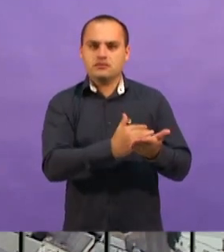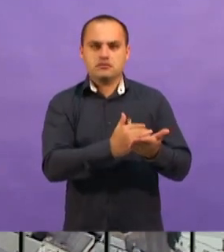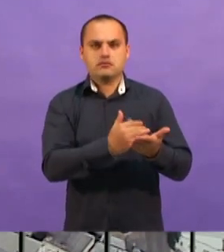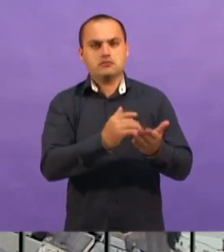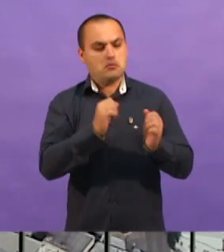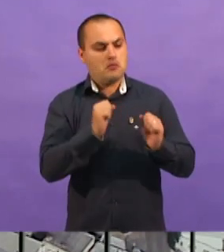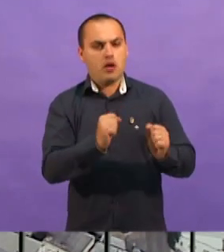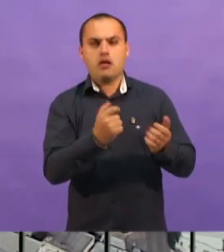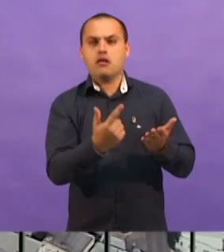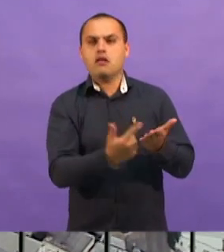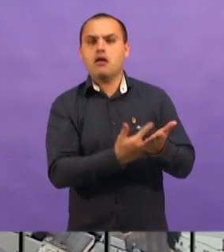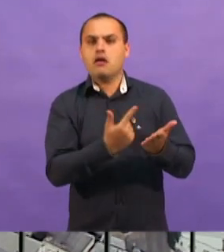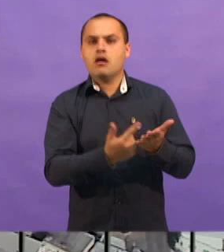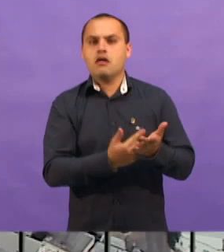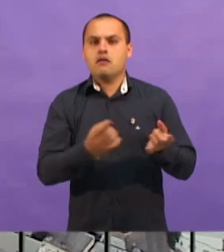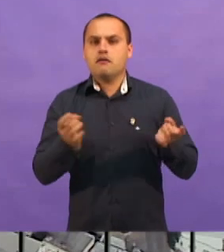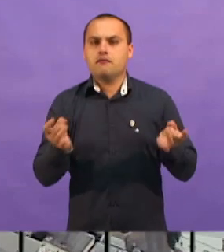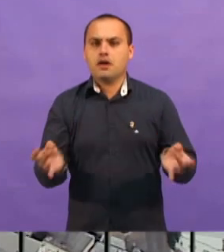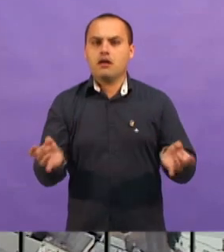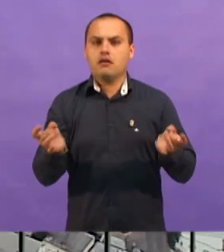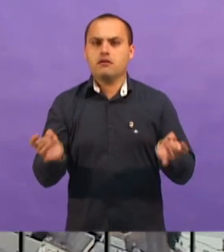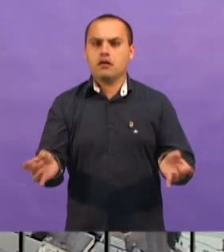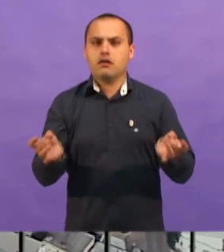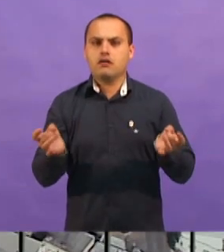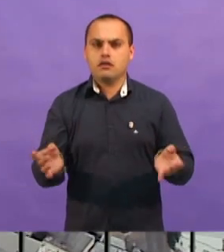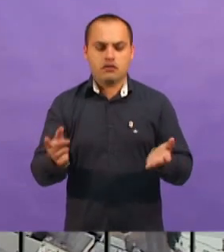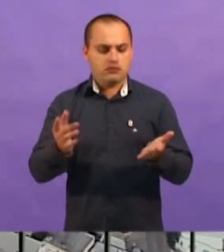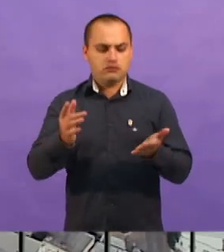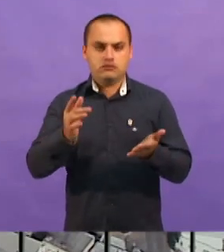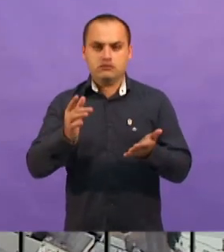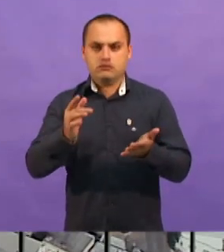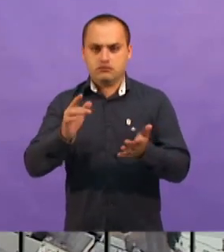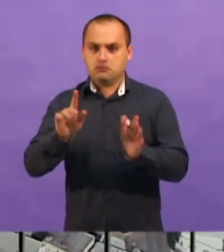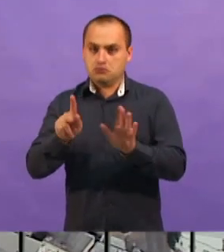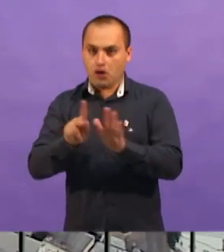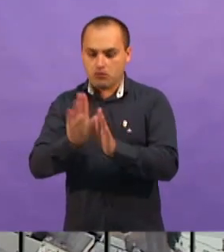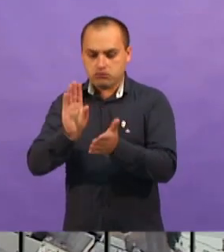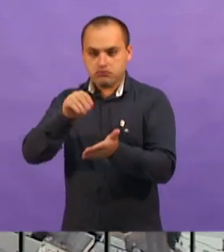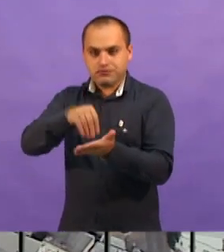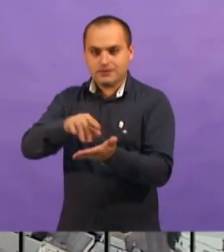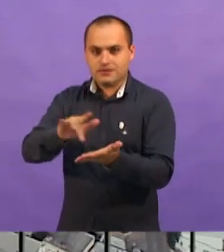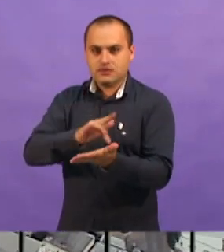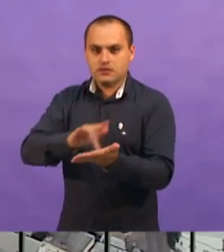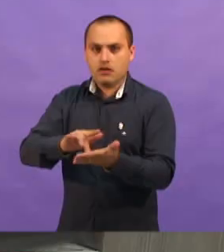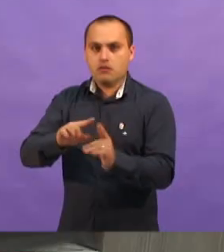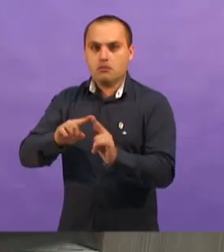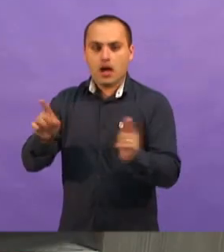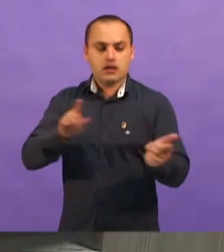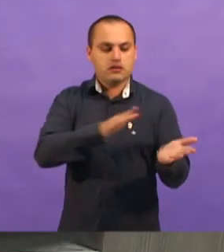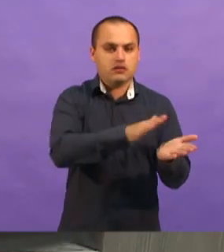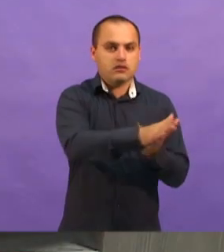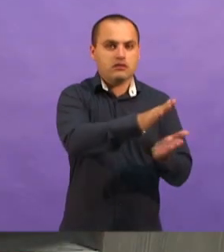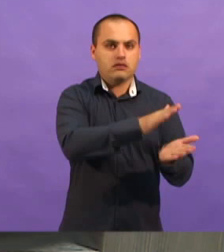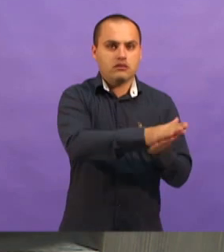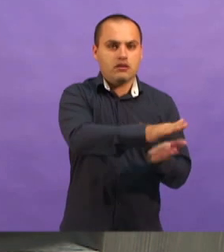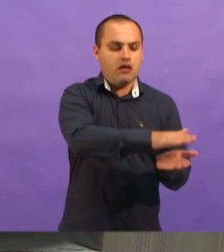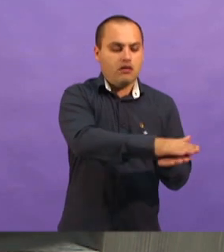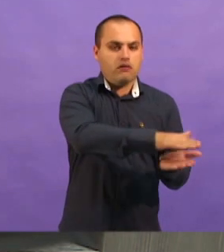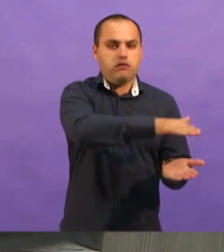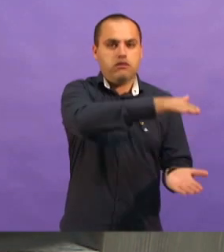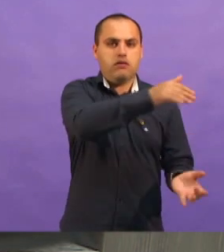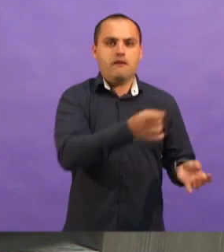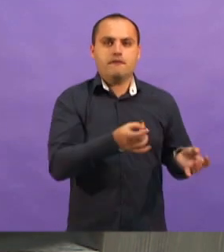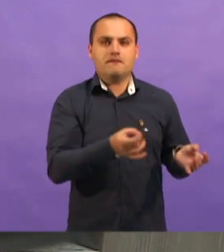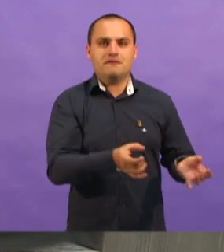só como produto digital, a venda do livro físico aumenta. É um fato bem